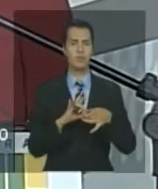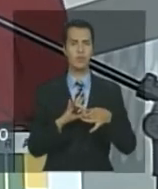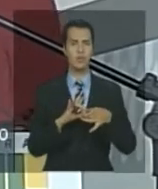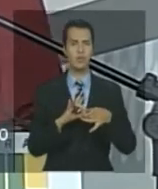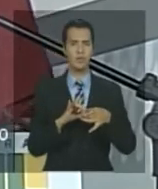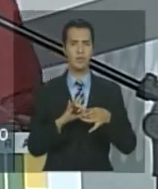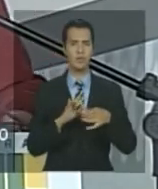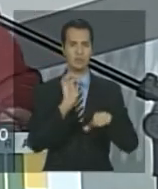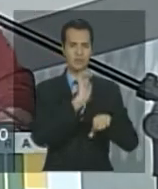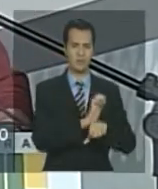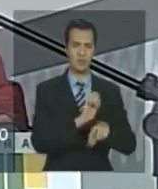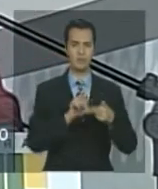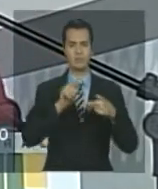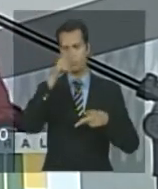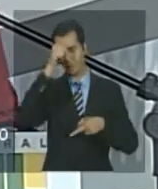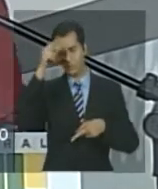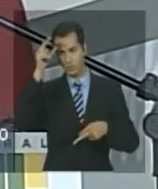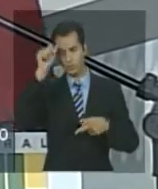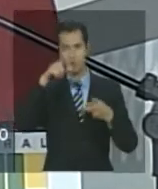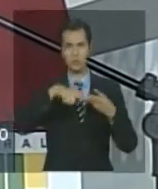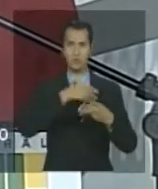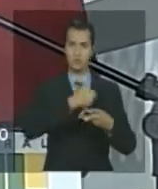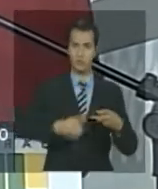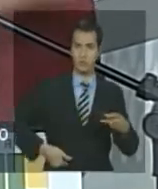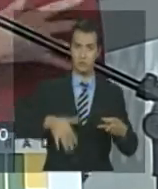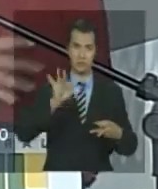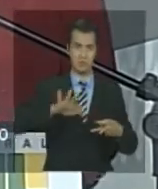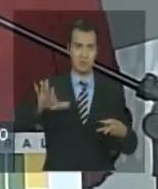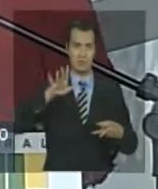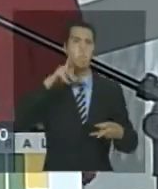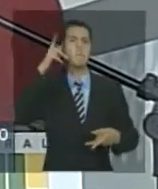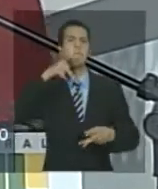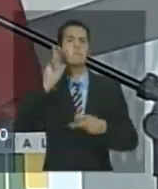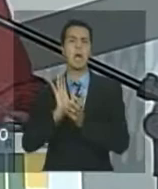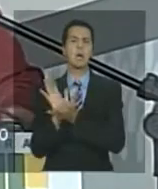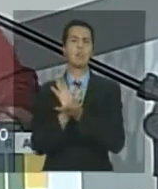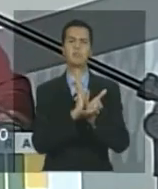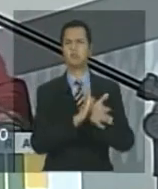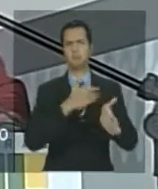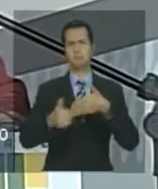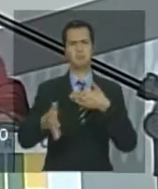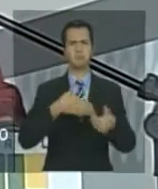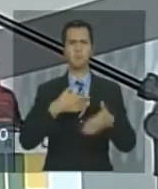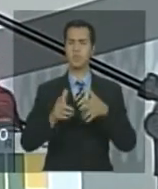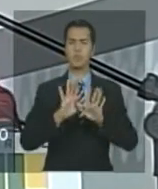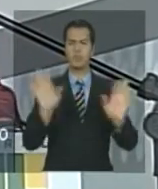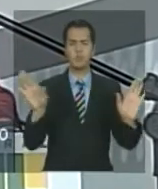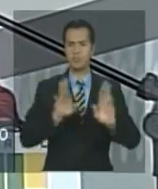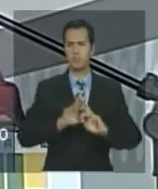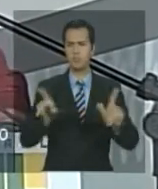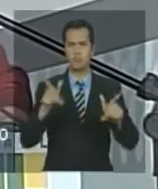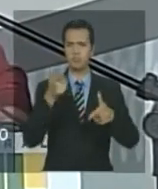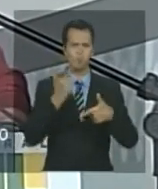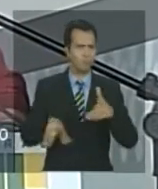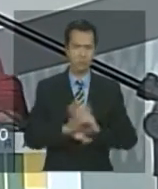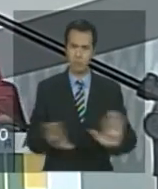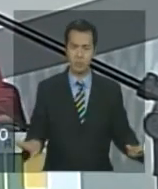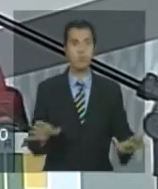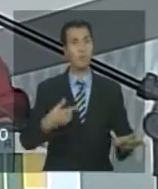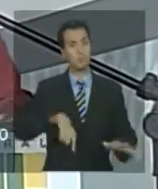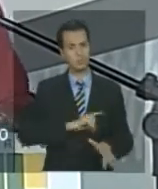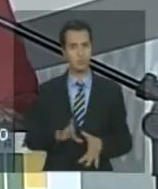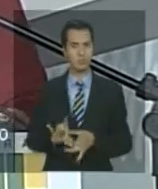diferenças de partidos, diferenças de visões políticas ou quaisquer outras diferenças, é uma das